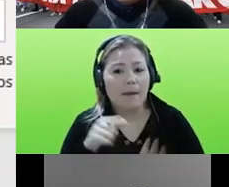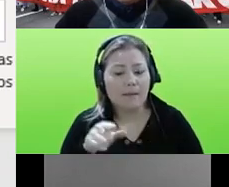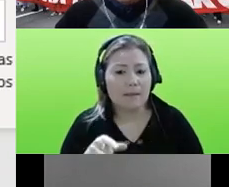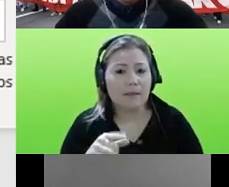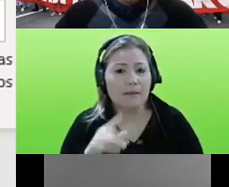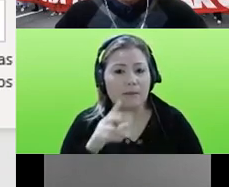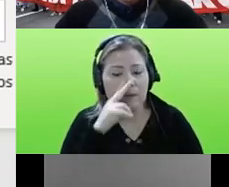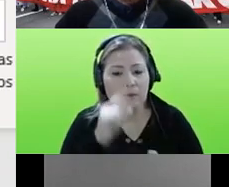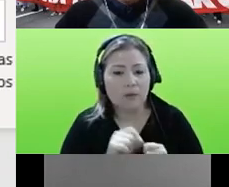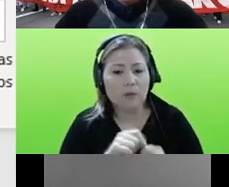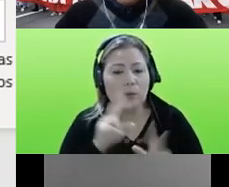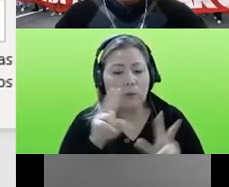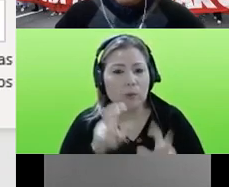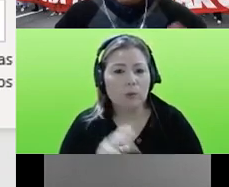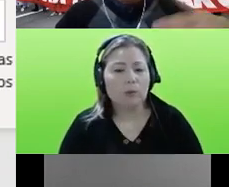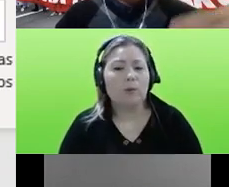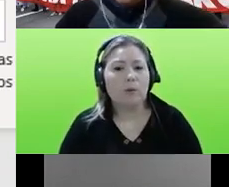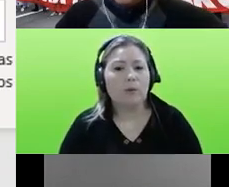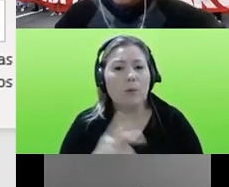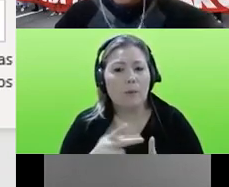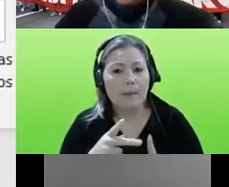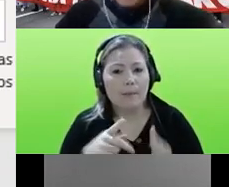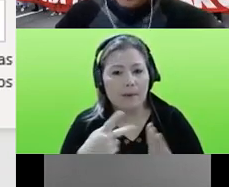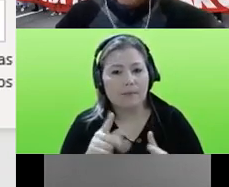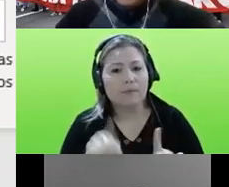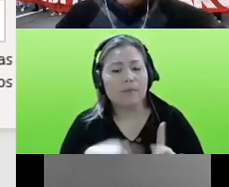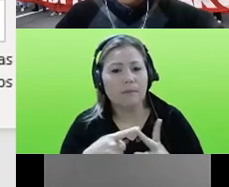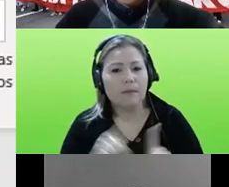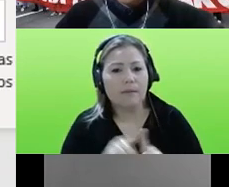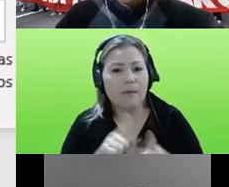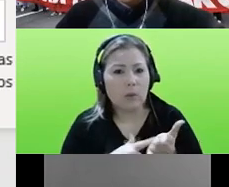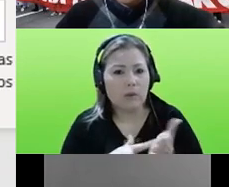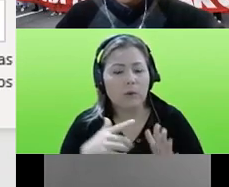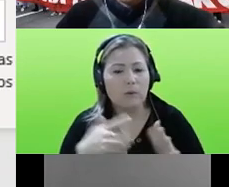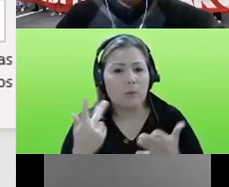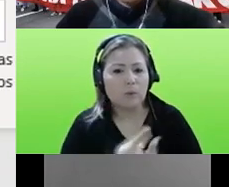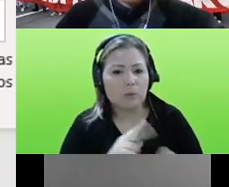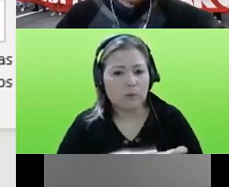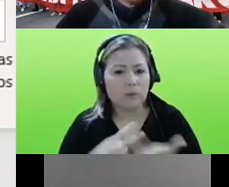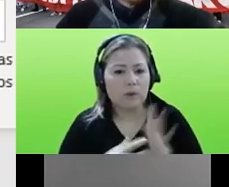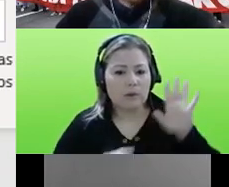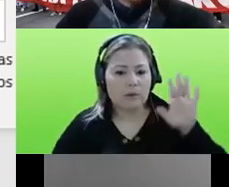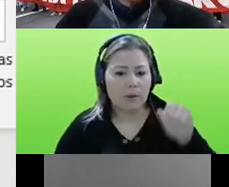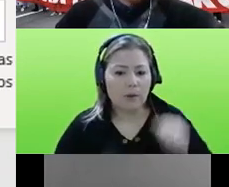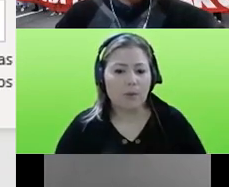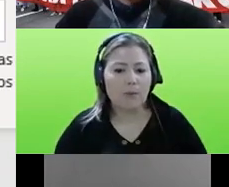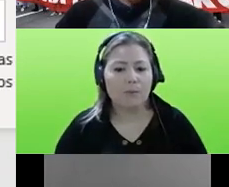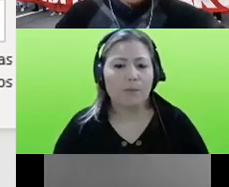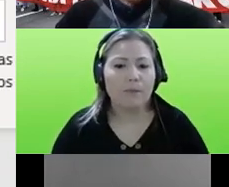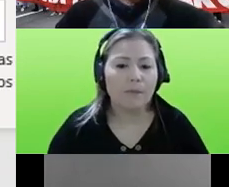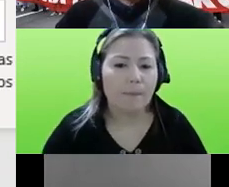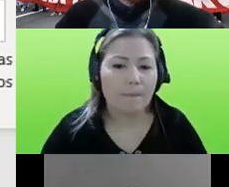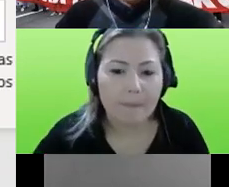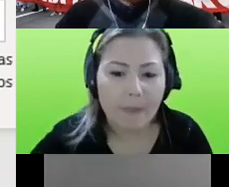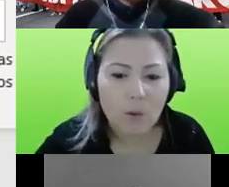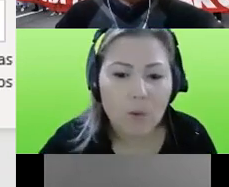implicitamente no título do paper do Habermas e depois do livro, como saiu aqui em espanhol na edição do Eduardo Mendieta, o que é